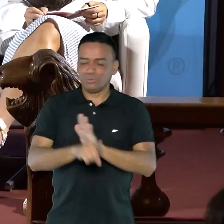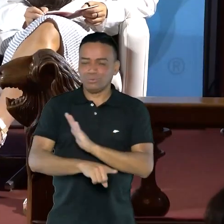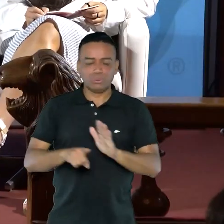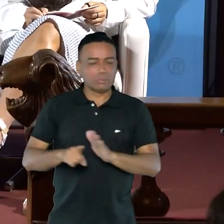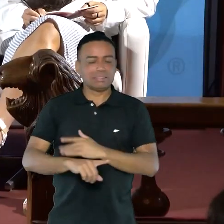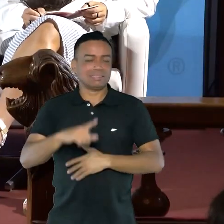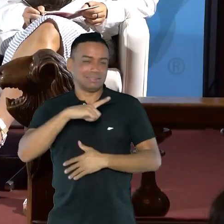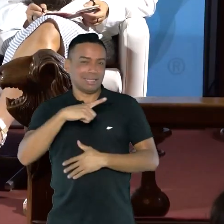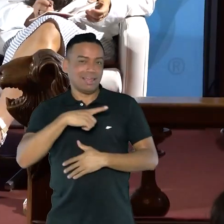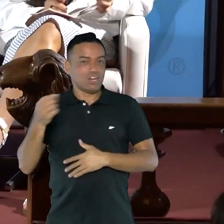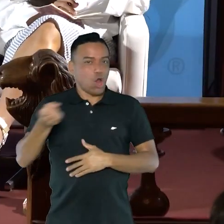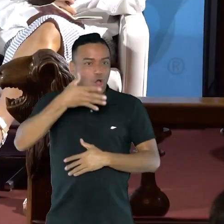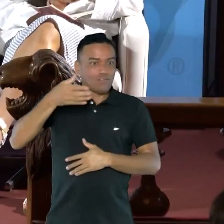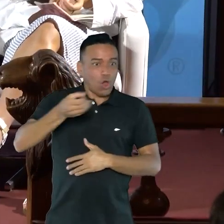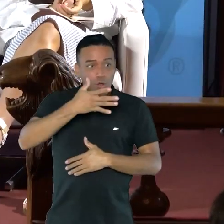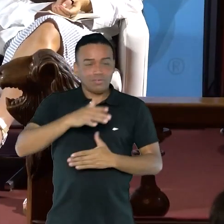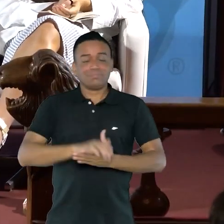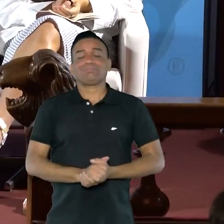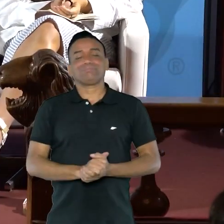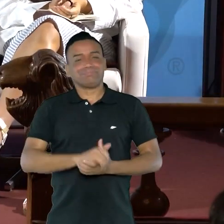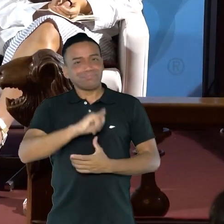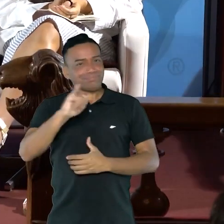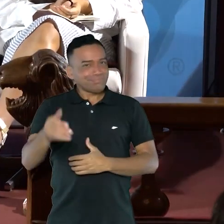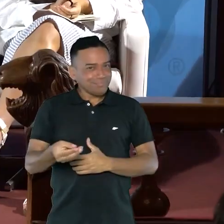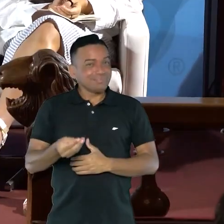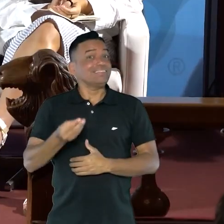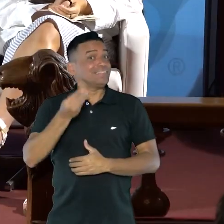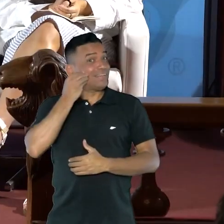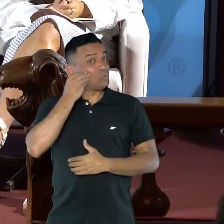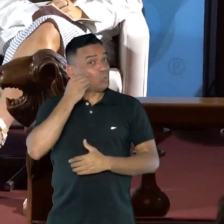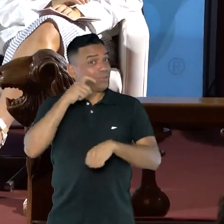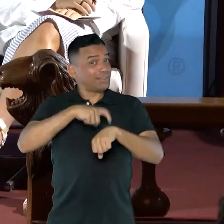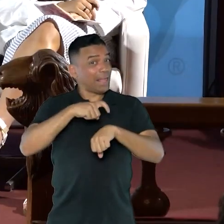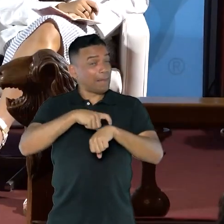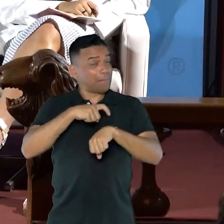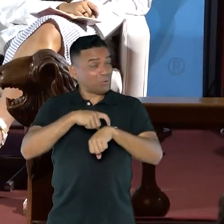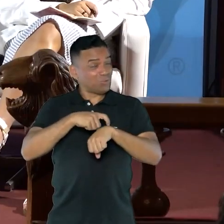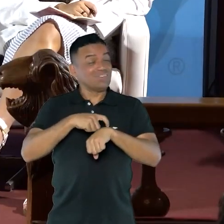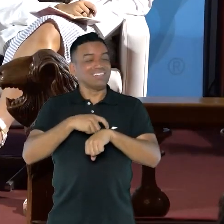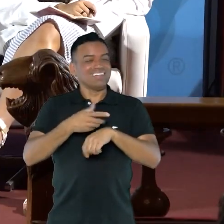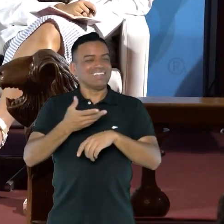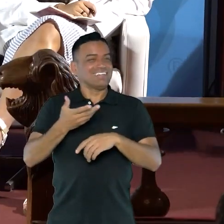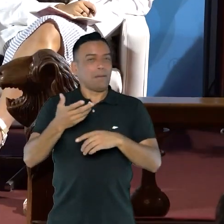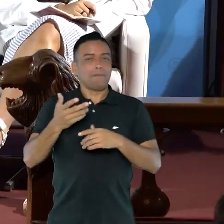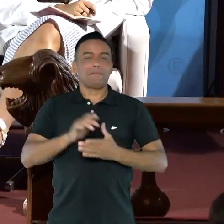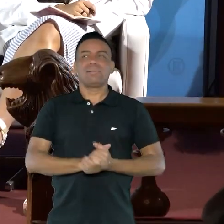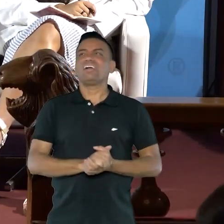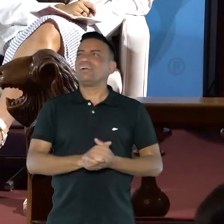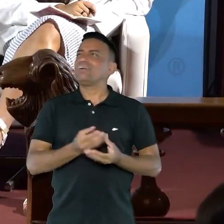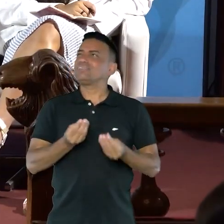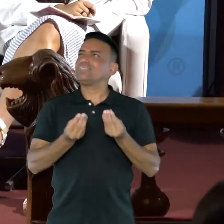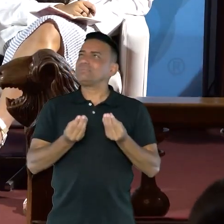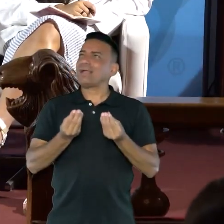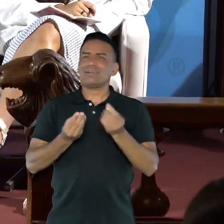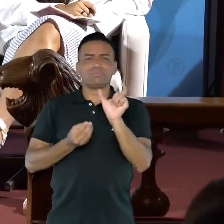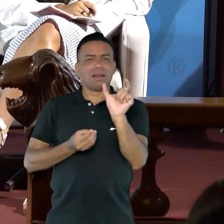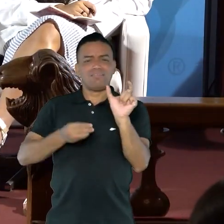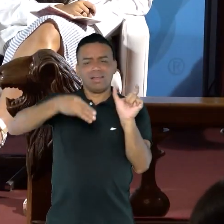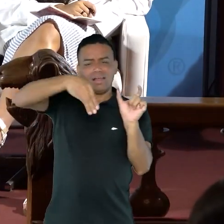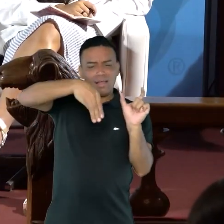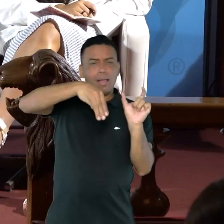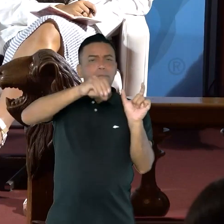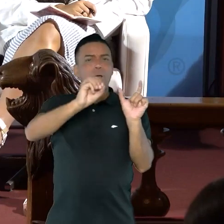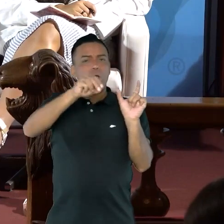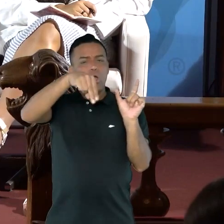para você, né, aproveitando esse tempo dobrado, eu queria muito que você falasse sobre monocultura, que é uma